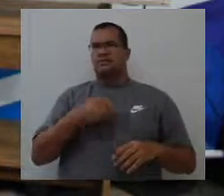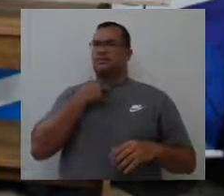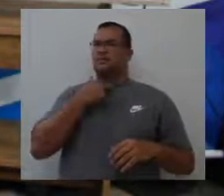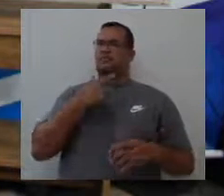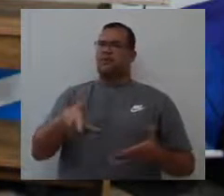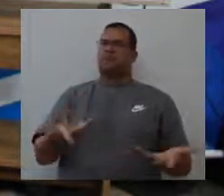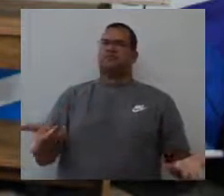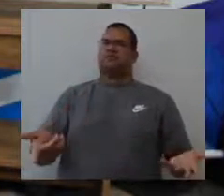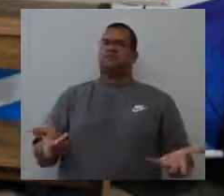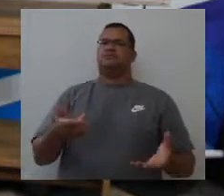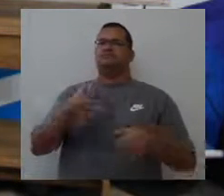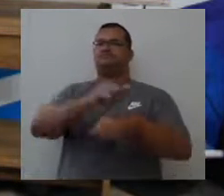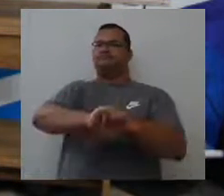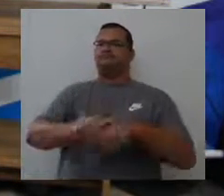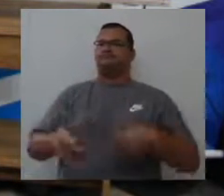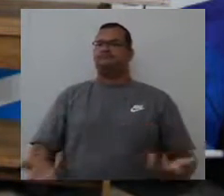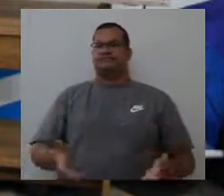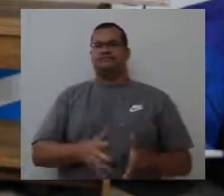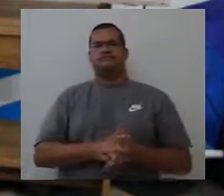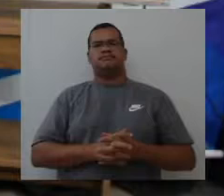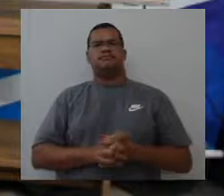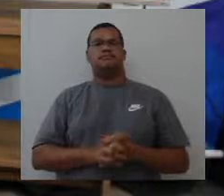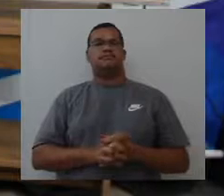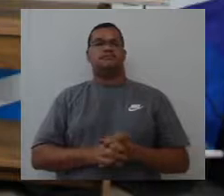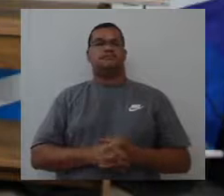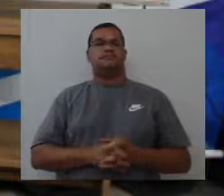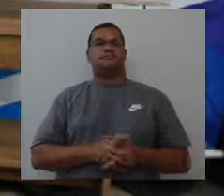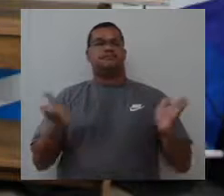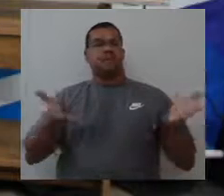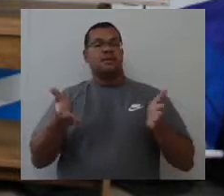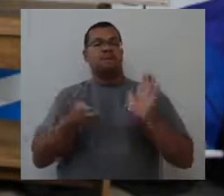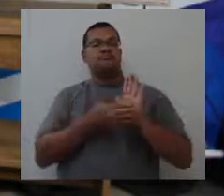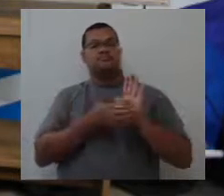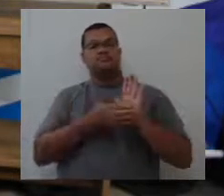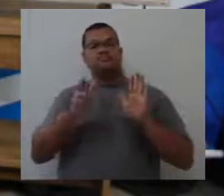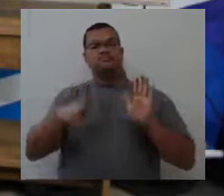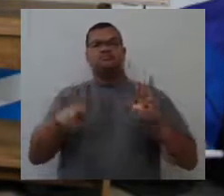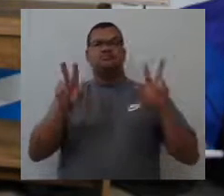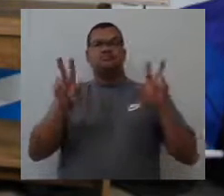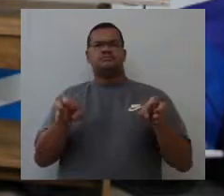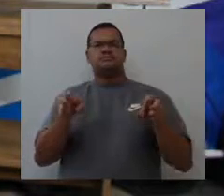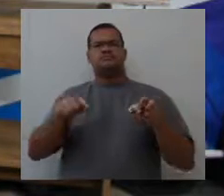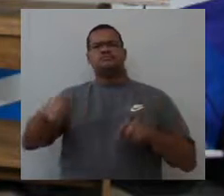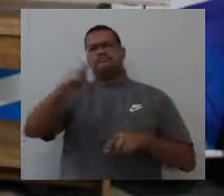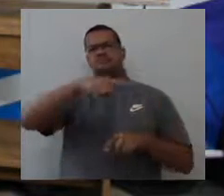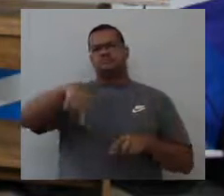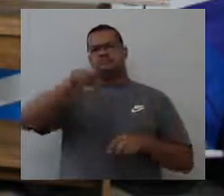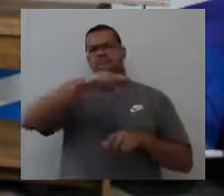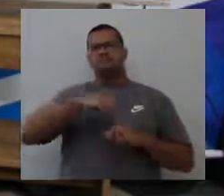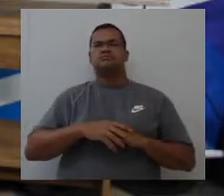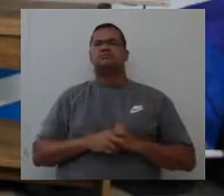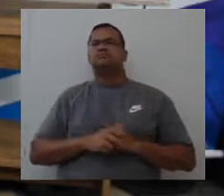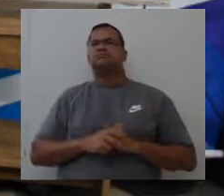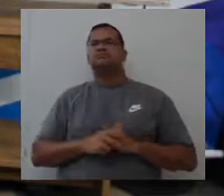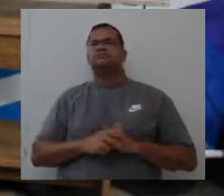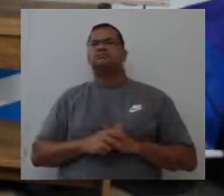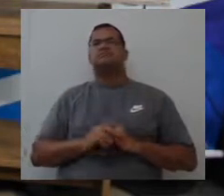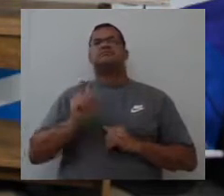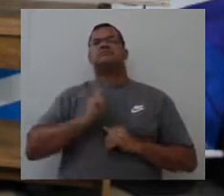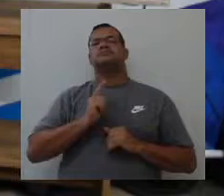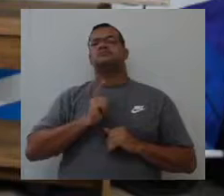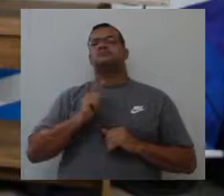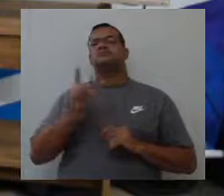vacilar nela, de jeito nenhum. Então, a gente propôs aqui trazer esse tema para vocês, para que a gente